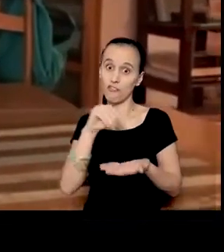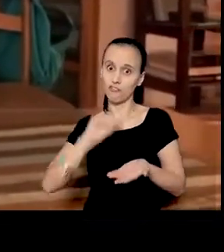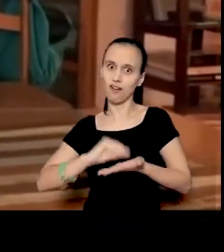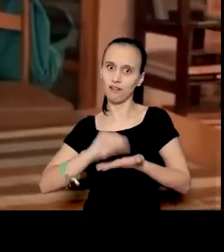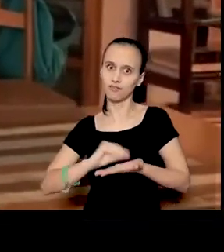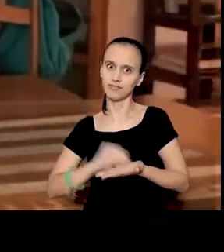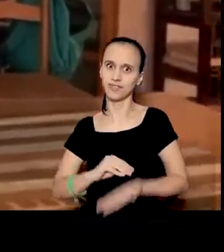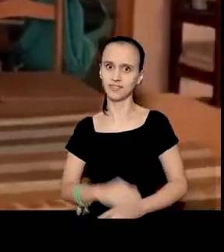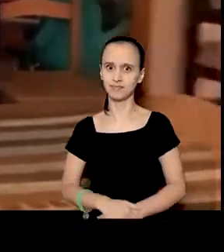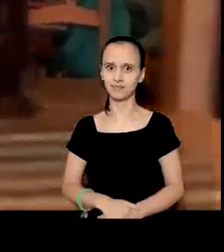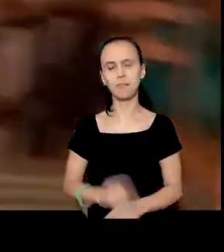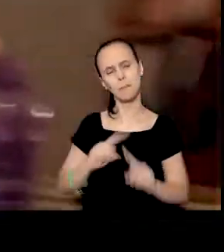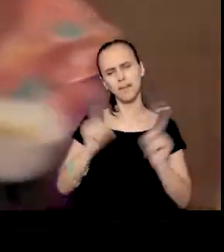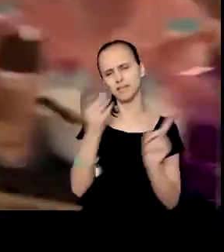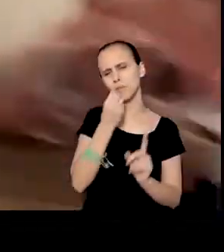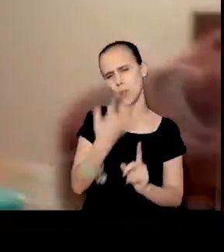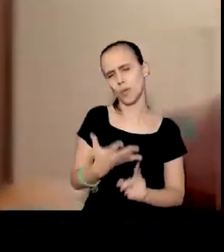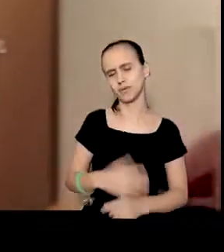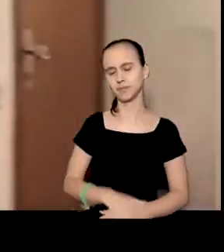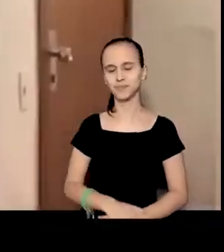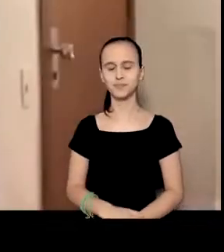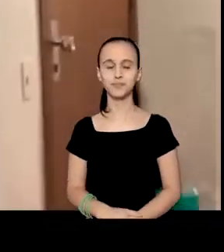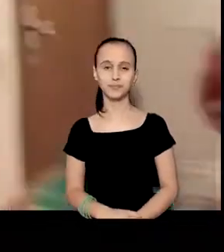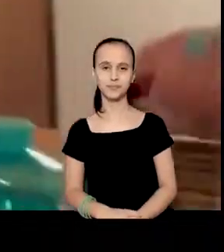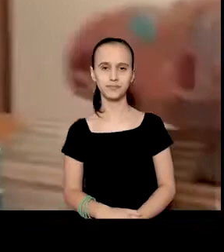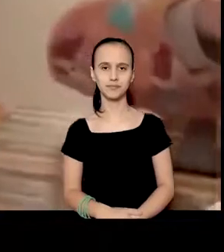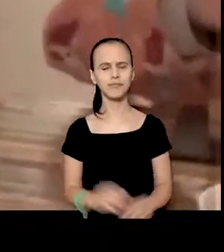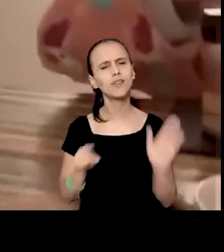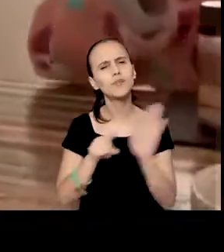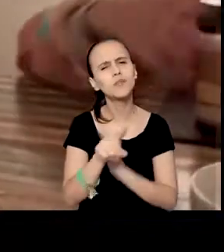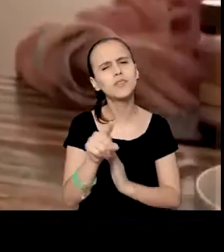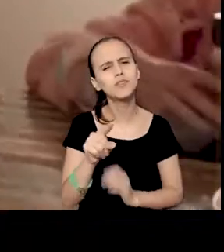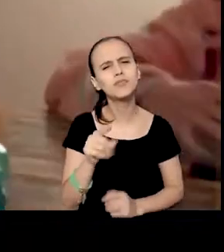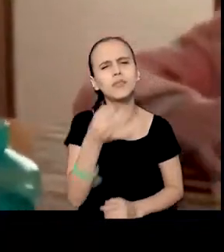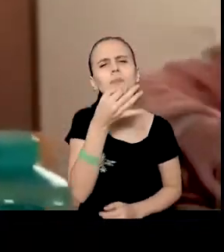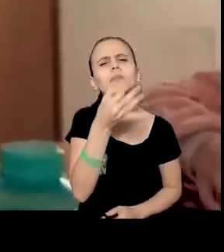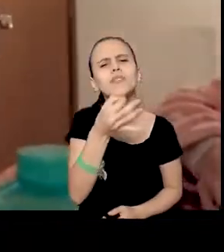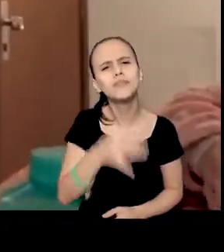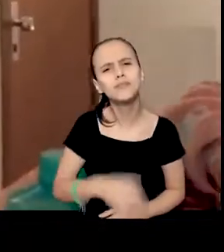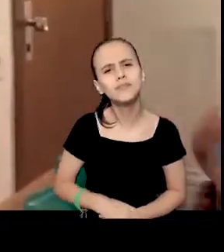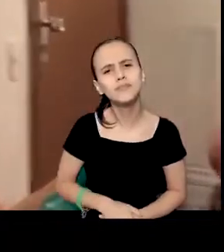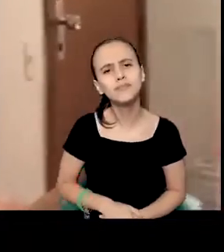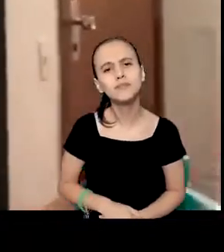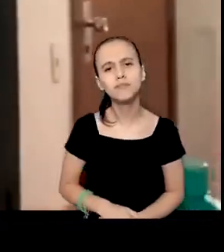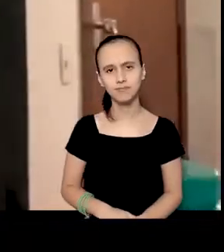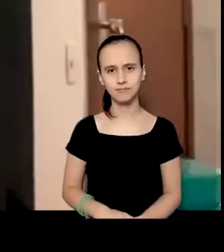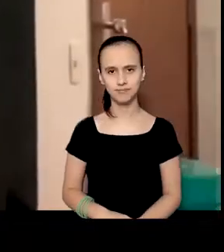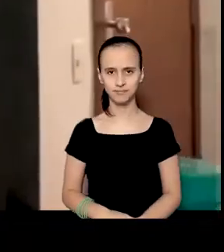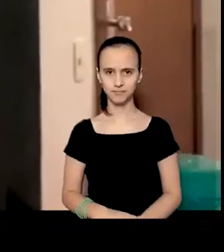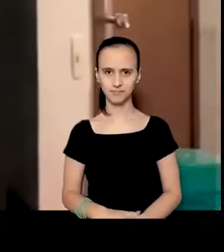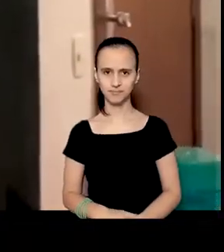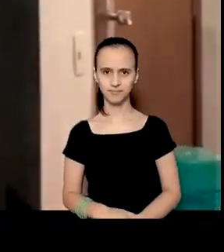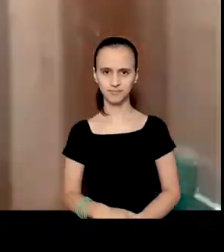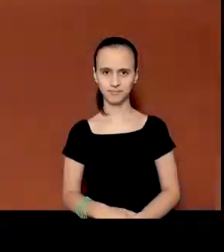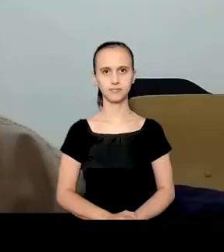Falta sal. Falta sal? Mas parece que tá boa. Azuri, o que você achou da sopa?